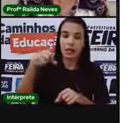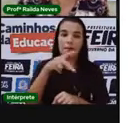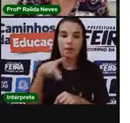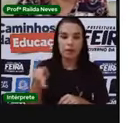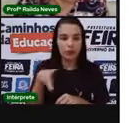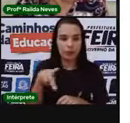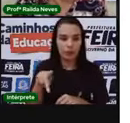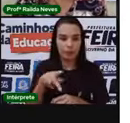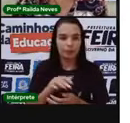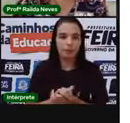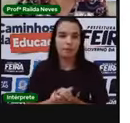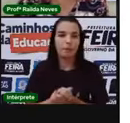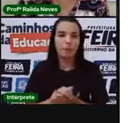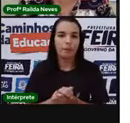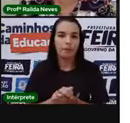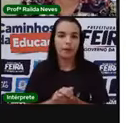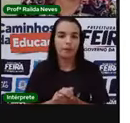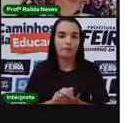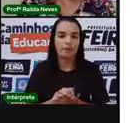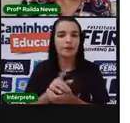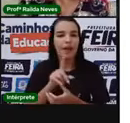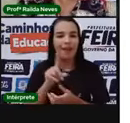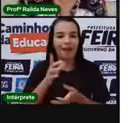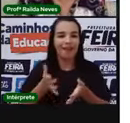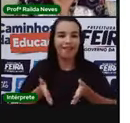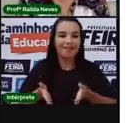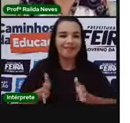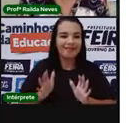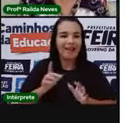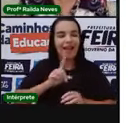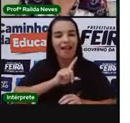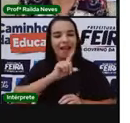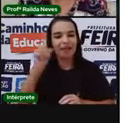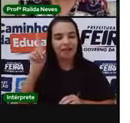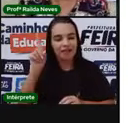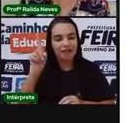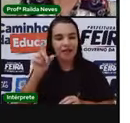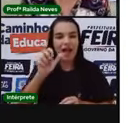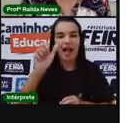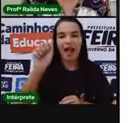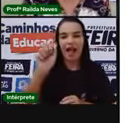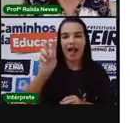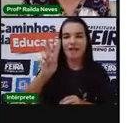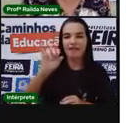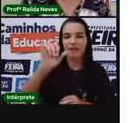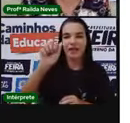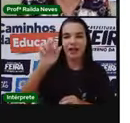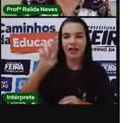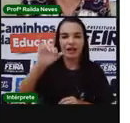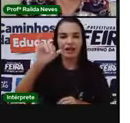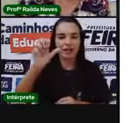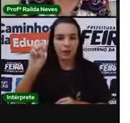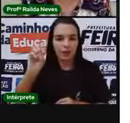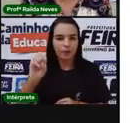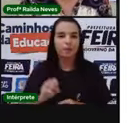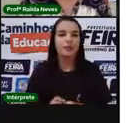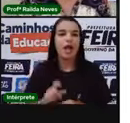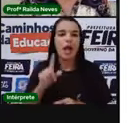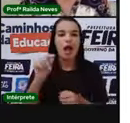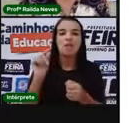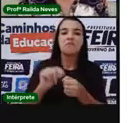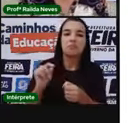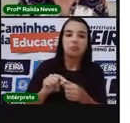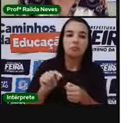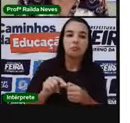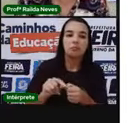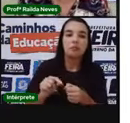criadora aviário, ela faz questão de dizer, não é? Ela fez graduação em licenciatura em geografia pela Universidade Estadual